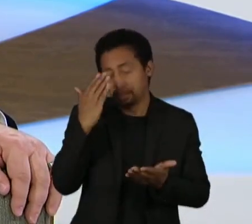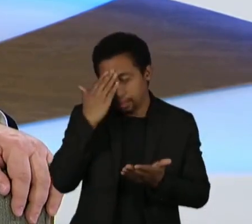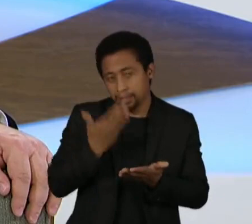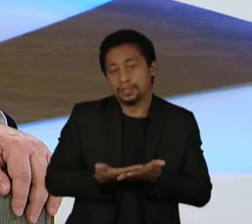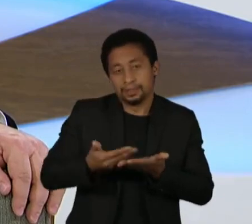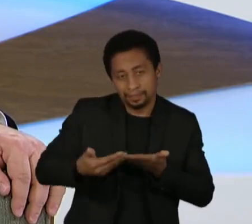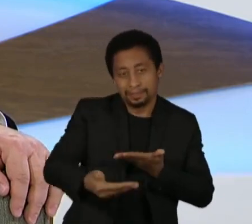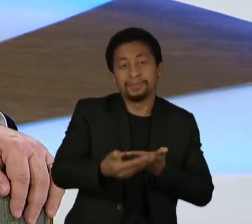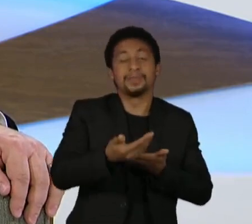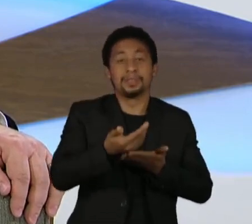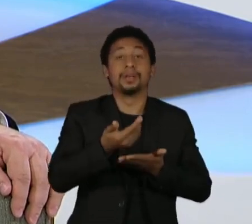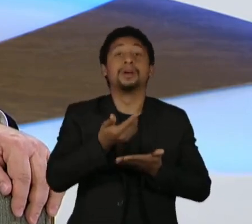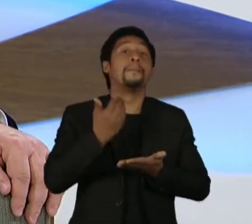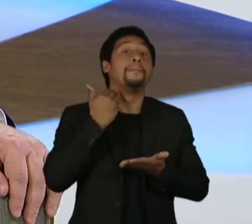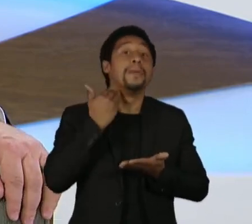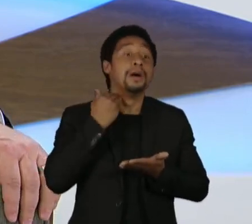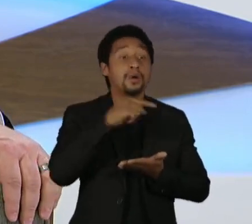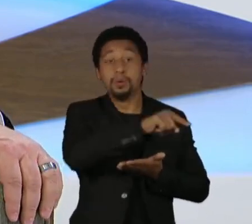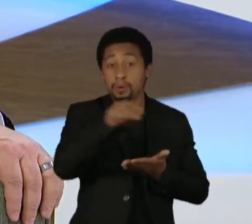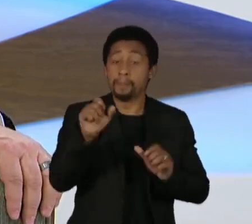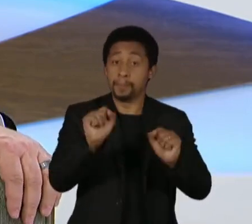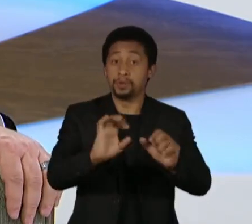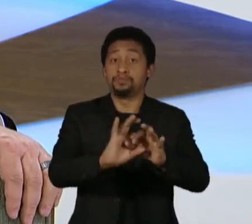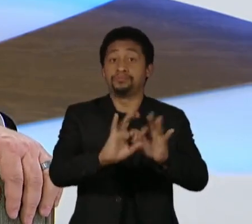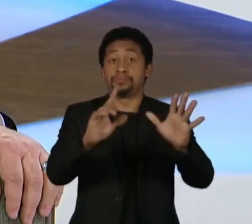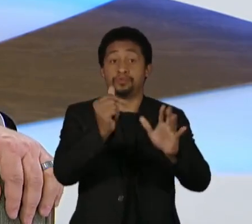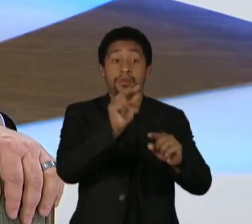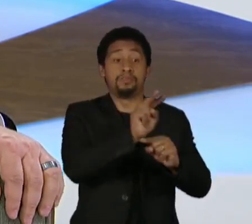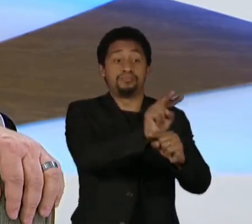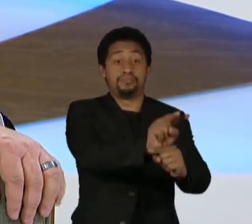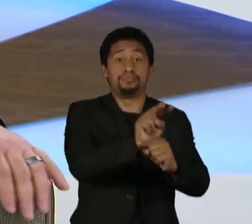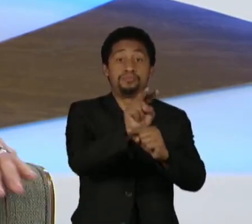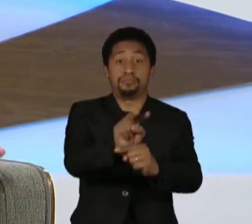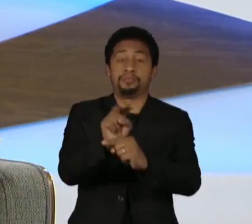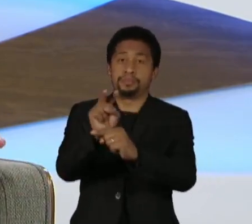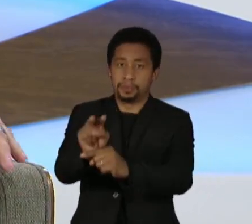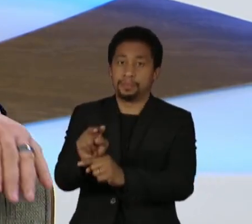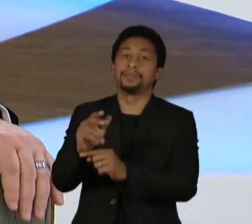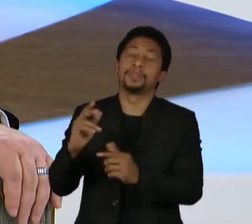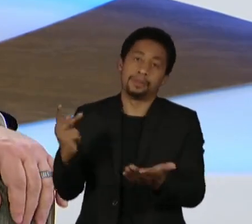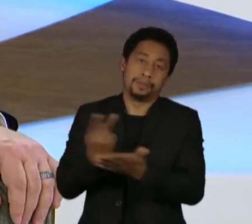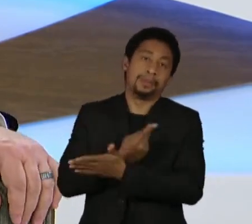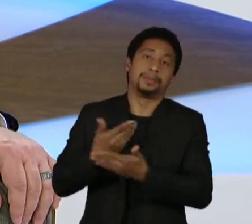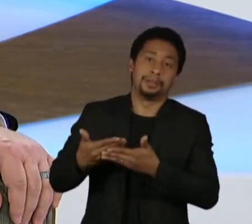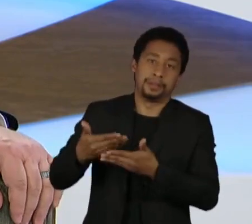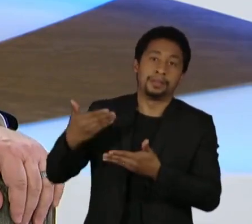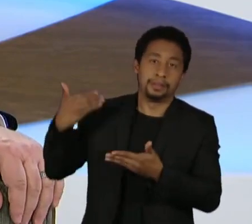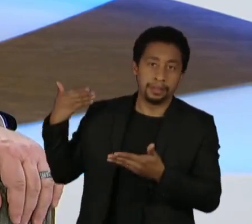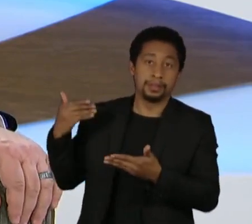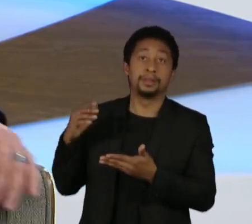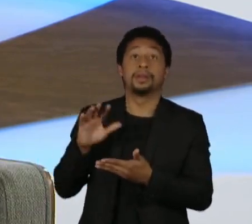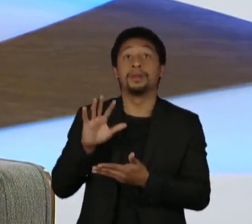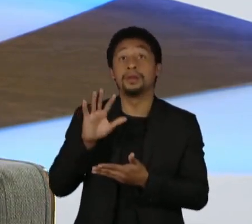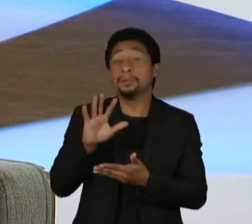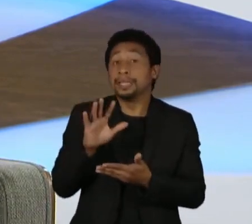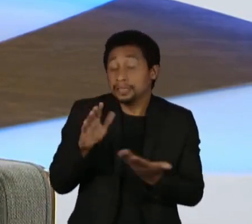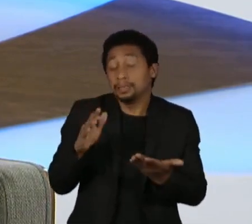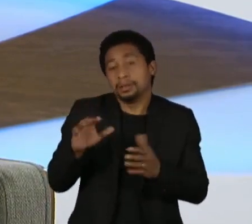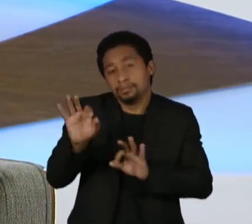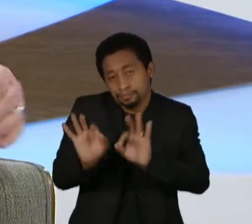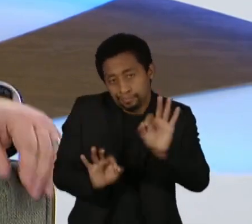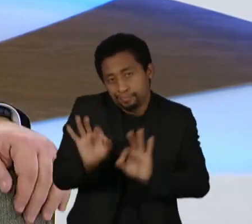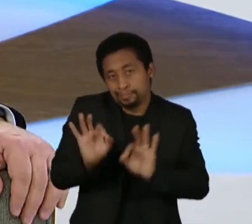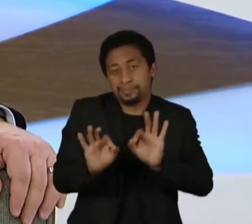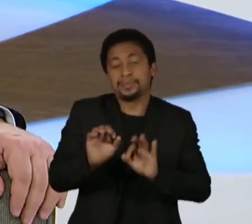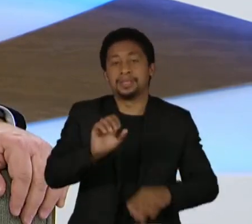nos Bancos agora passou por toda a recomendação sobre hoje que já saiu da pgfn Então vai chegar nos Bancos até a chegada do novo plano Safra e